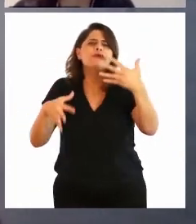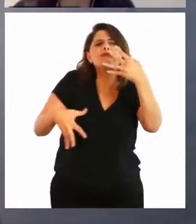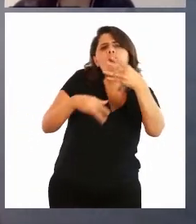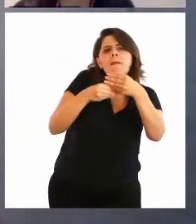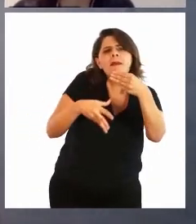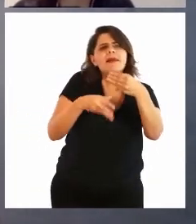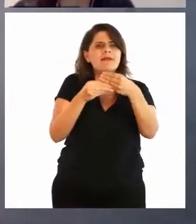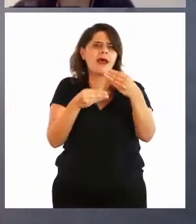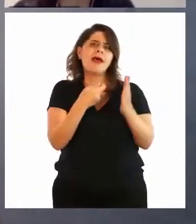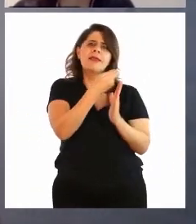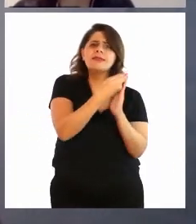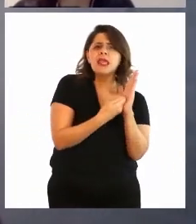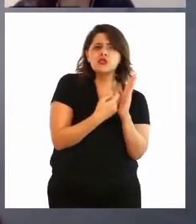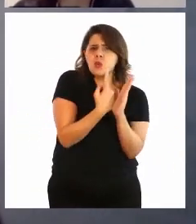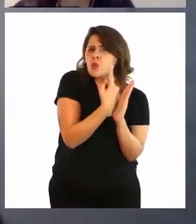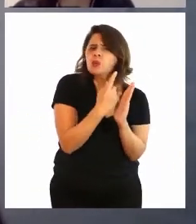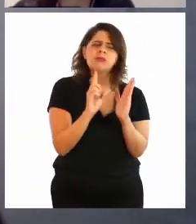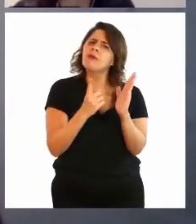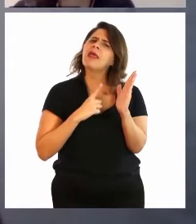da publicação.